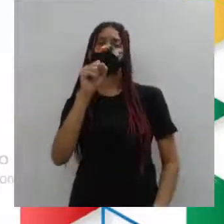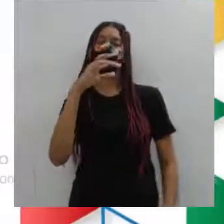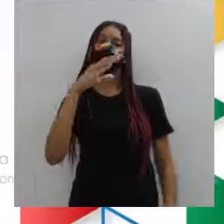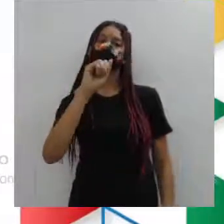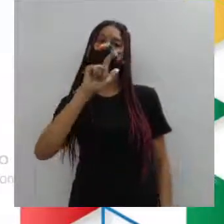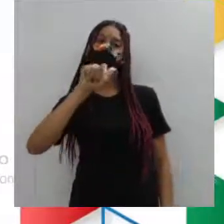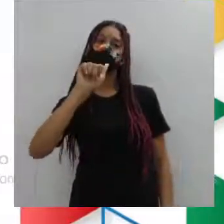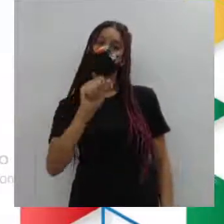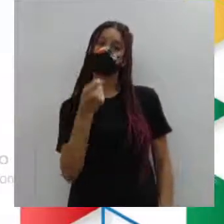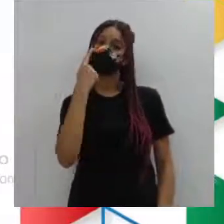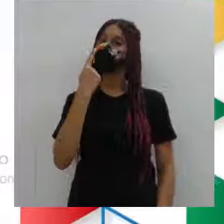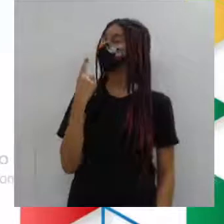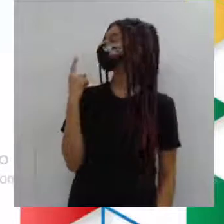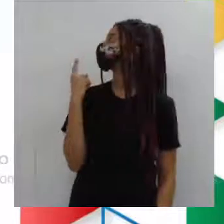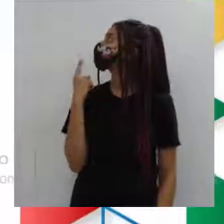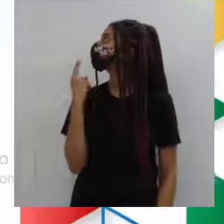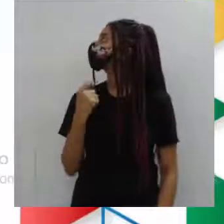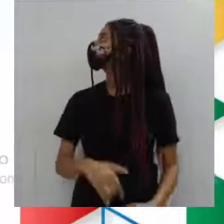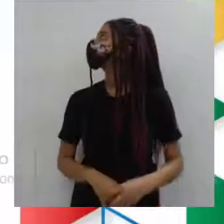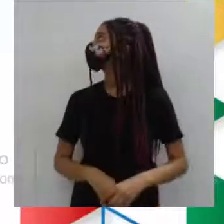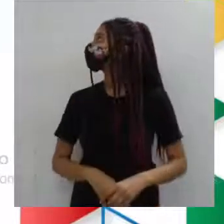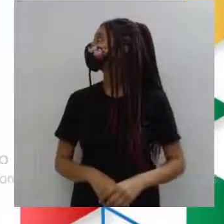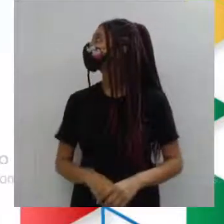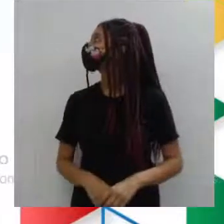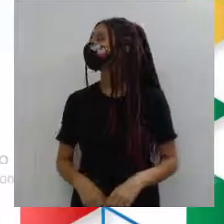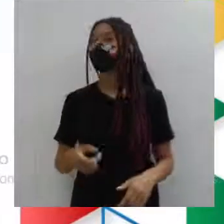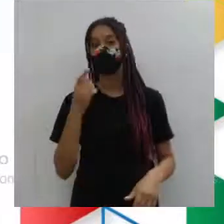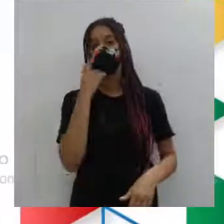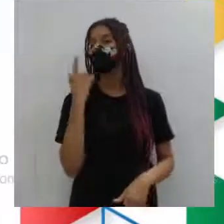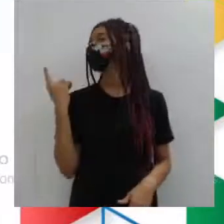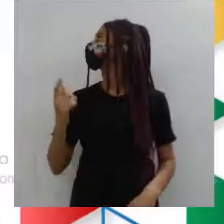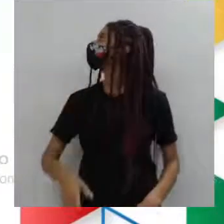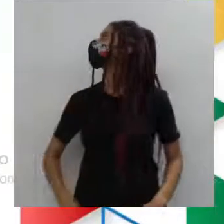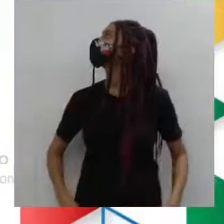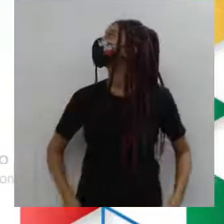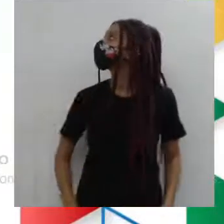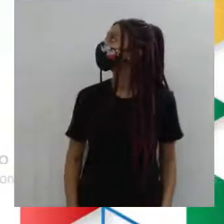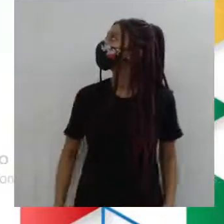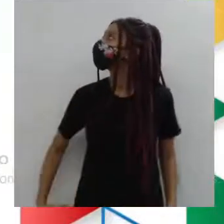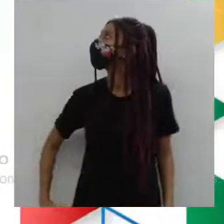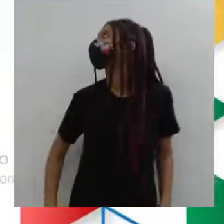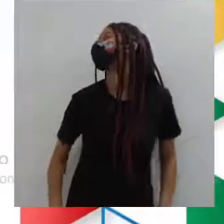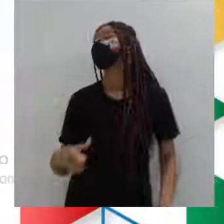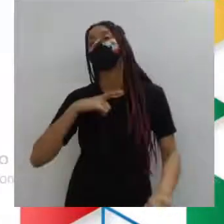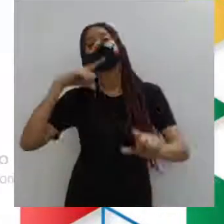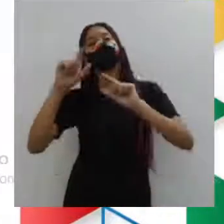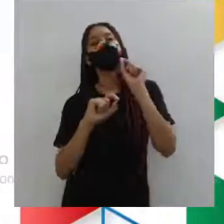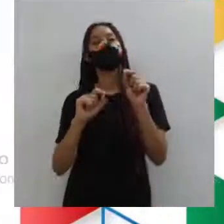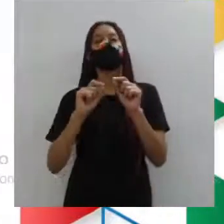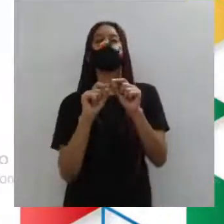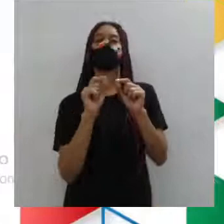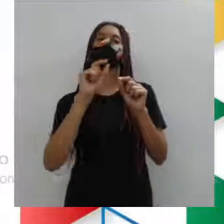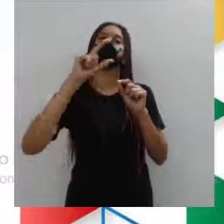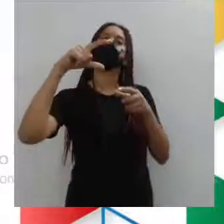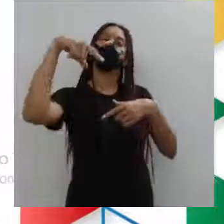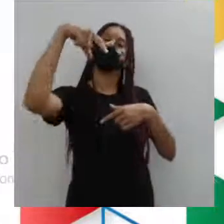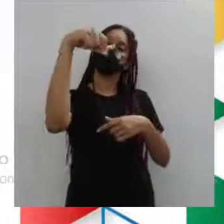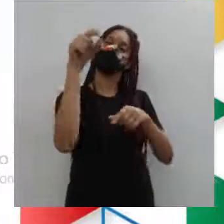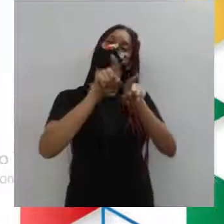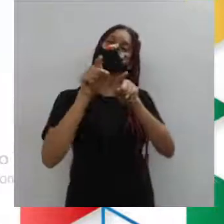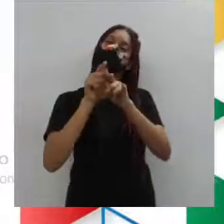a escala, tá vendo aí no lado esquerdo do teu vídeo? Tem aí, ó, um clipe e um papelzinho para referenciar.